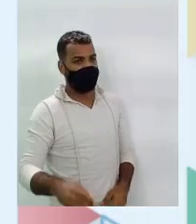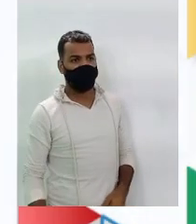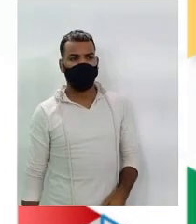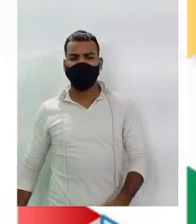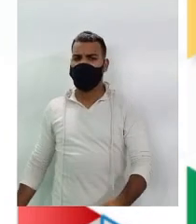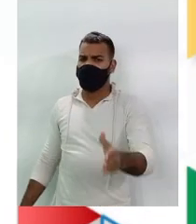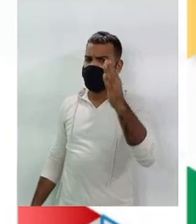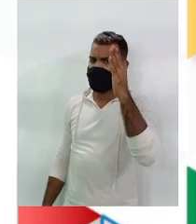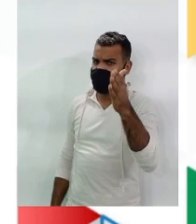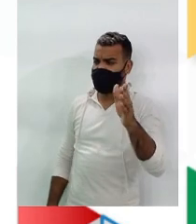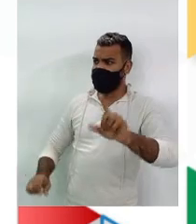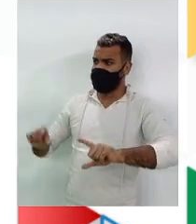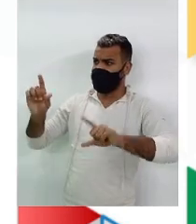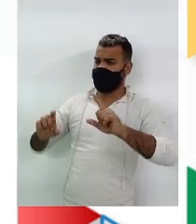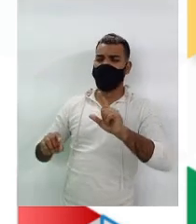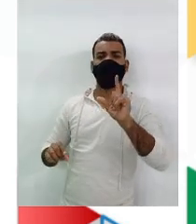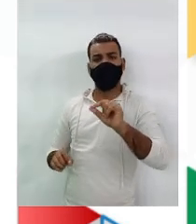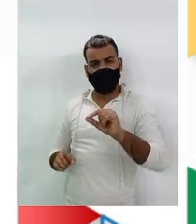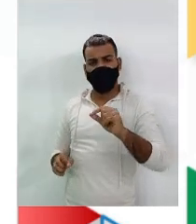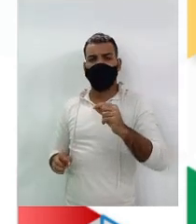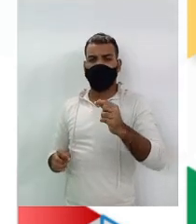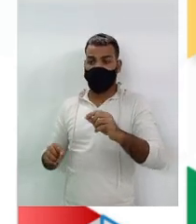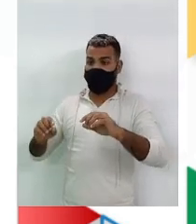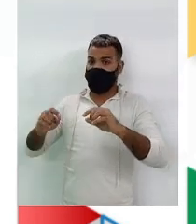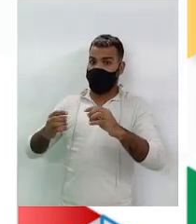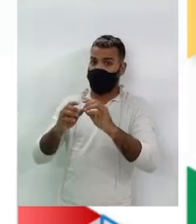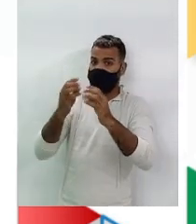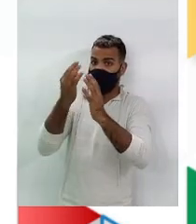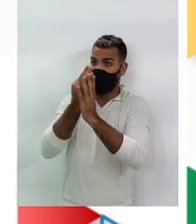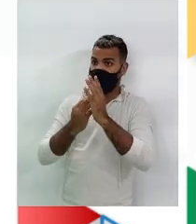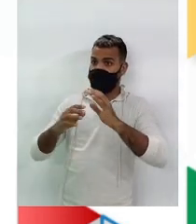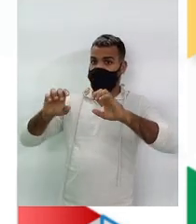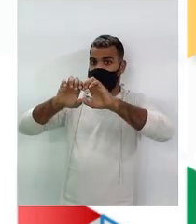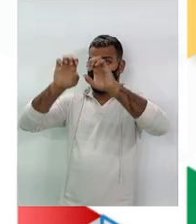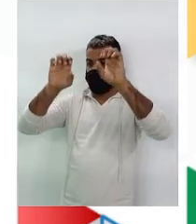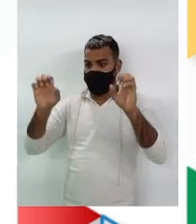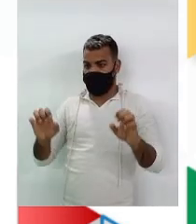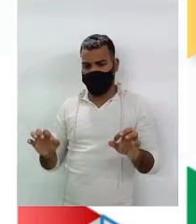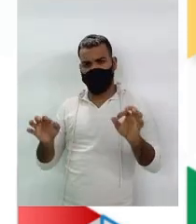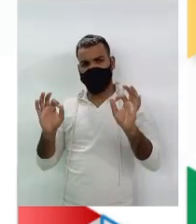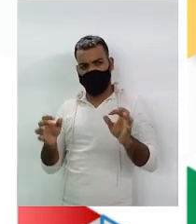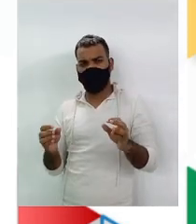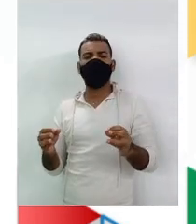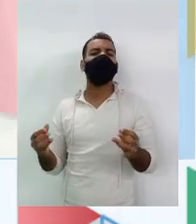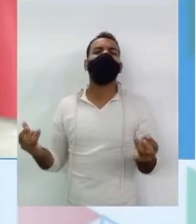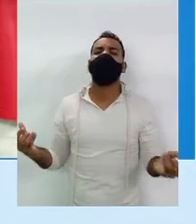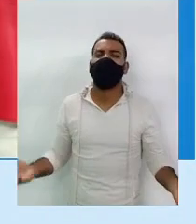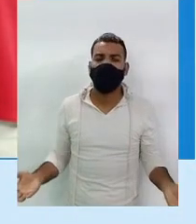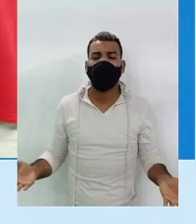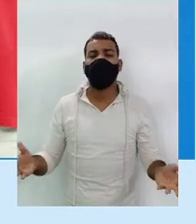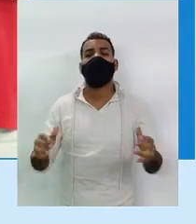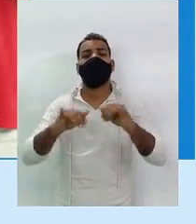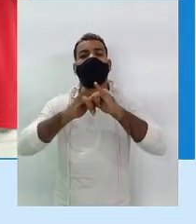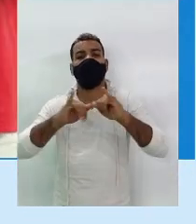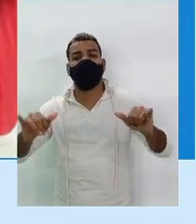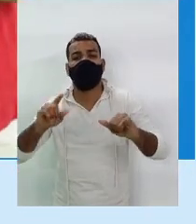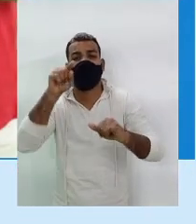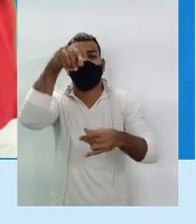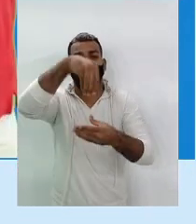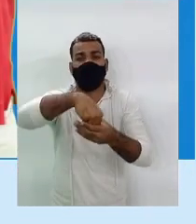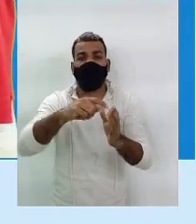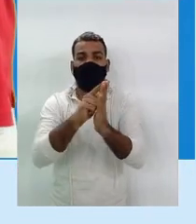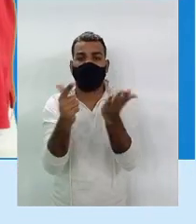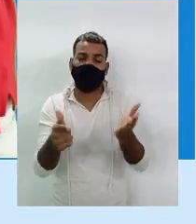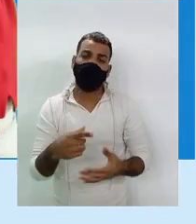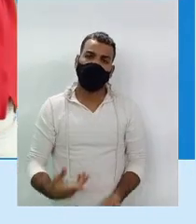para vocês na tela aqui, certo? A estrutura, um layout, de quê? De uma notícia que circula em um